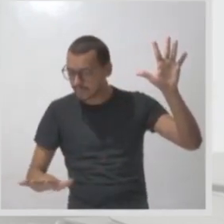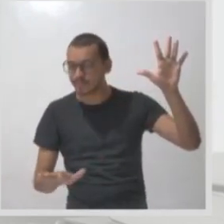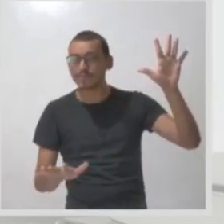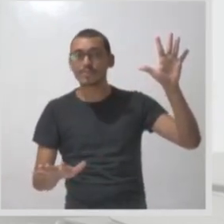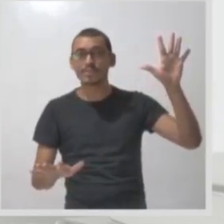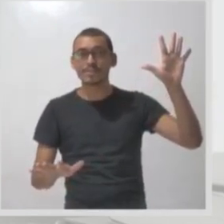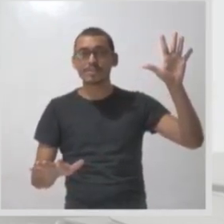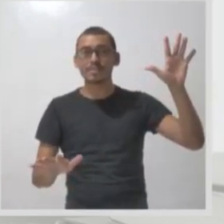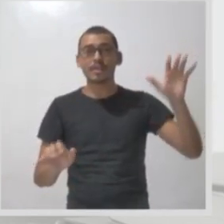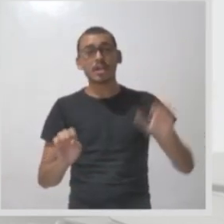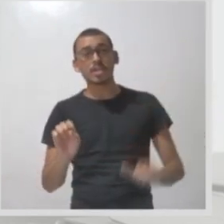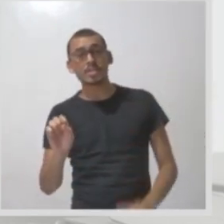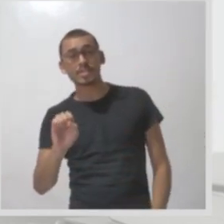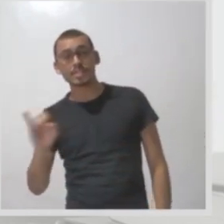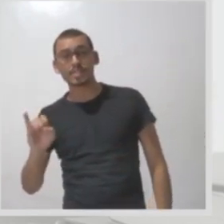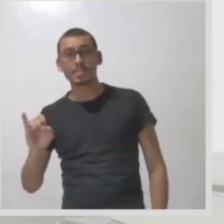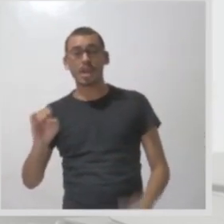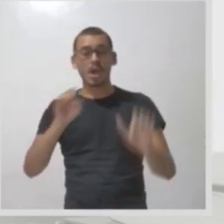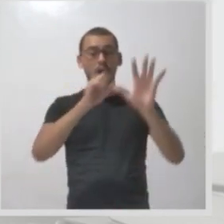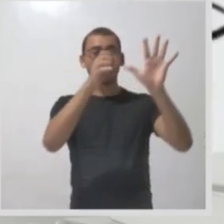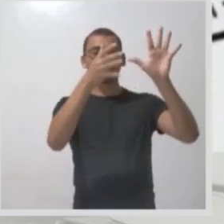se é outono